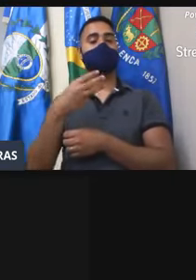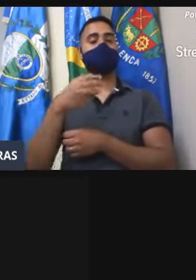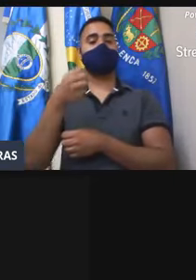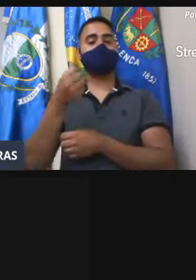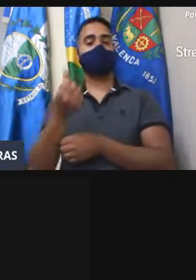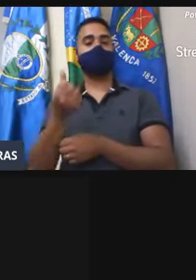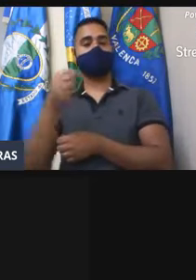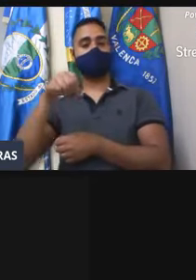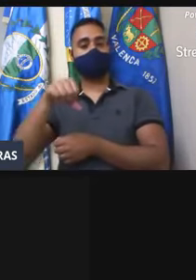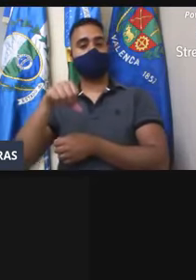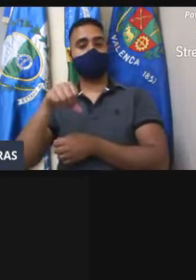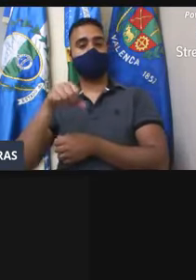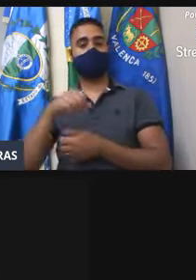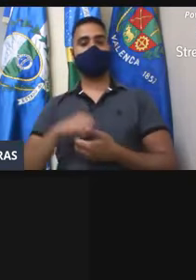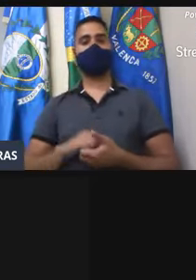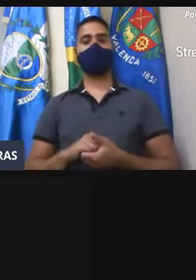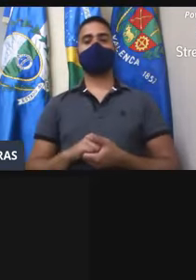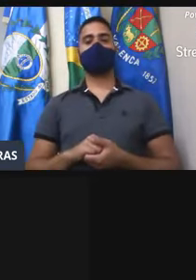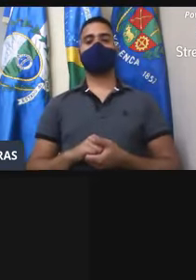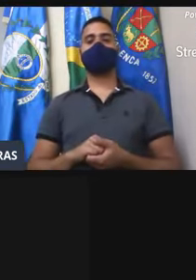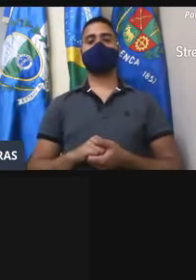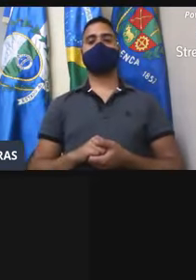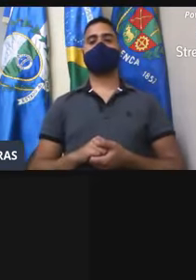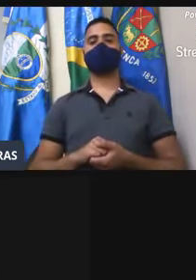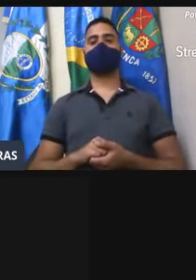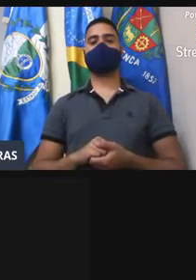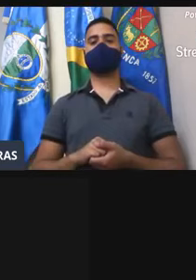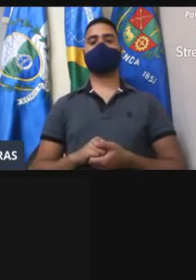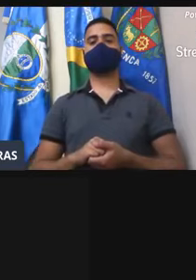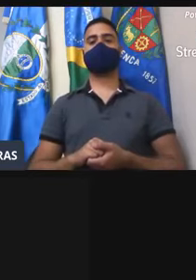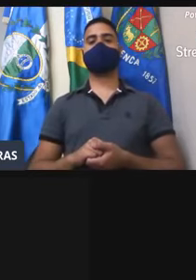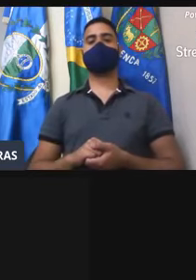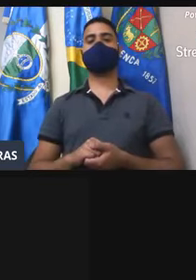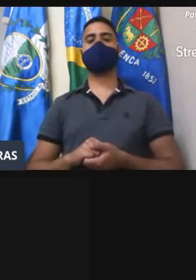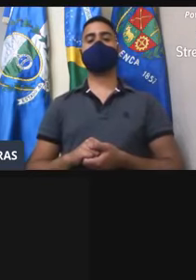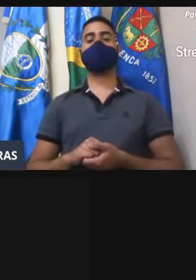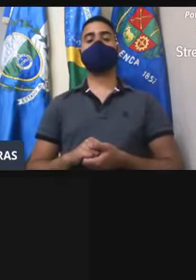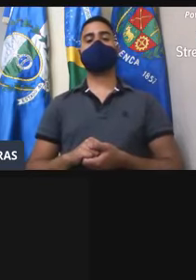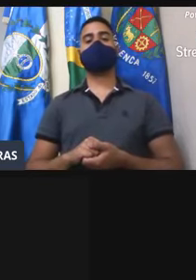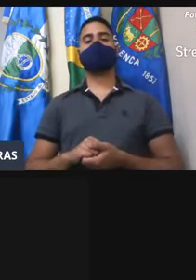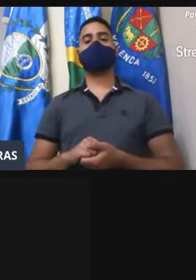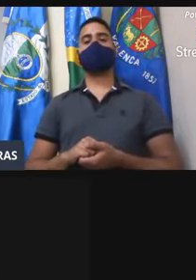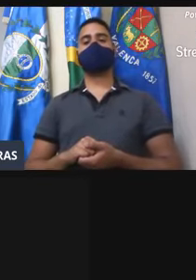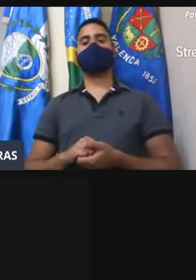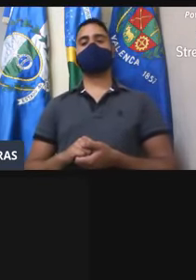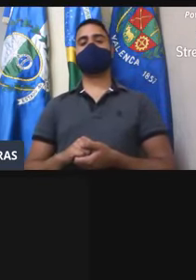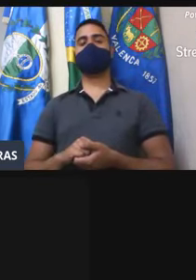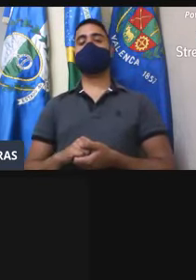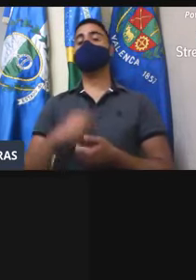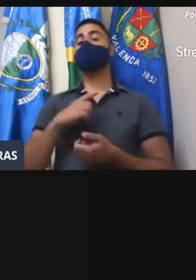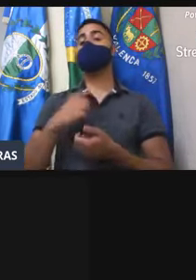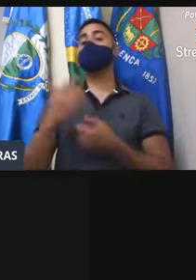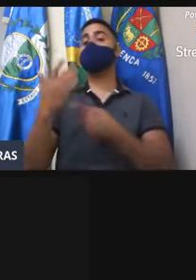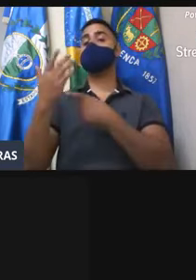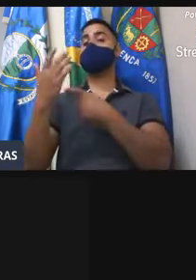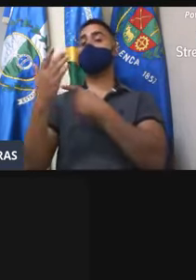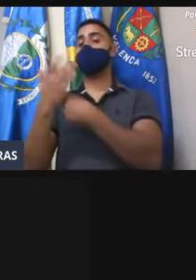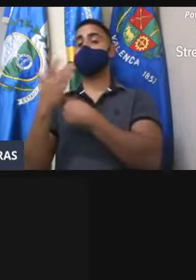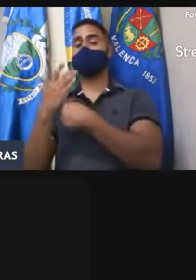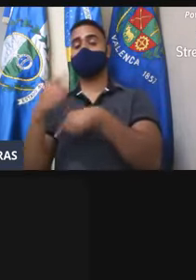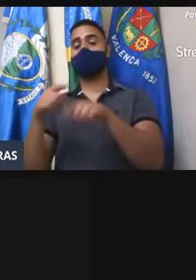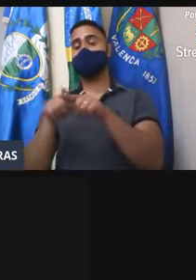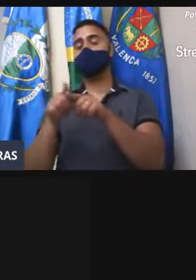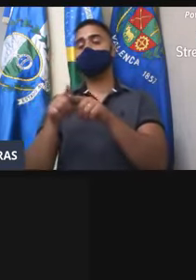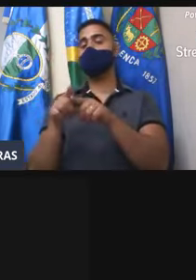do Ministério da Cidadania, por meio da Secretaria Nacional de Assistência Social, recursos para